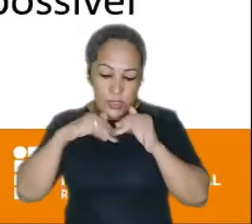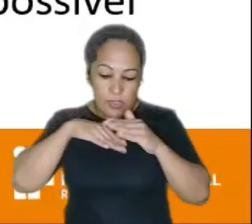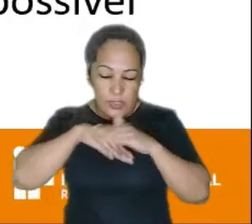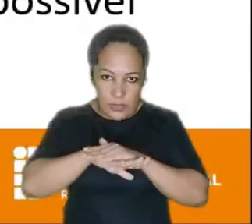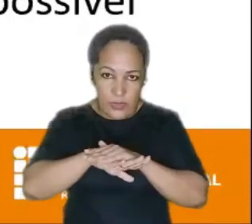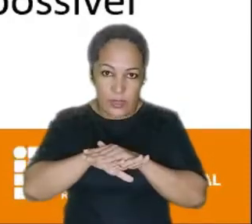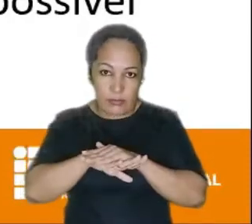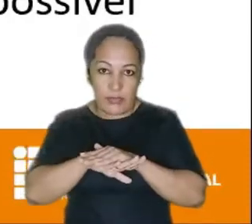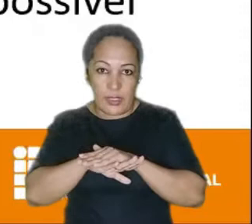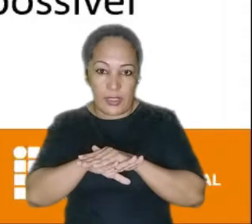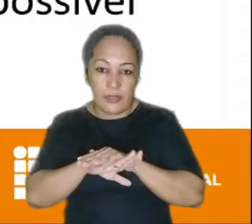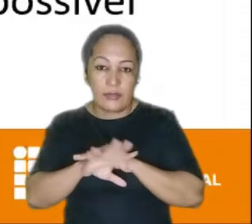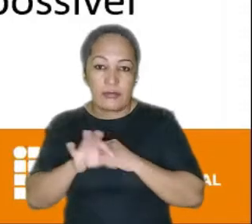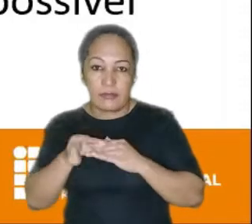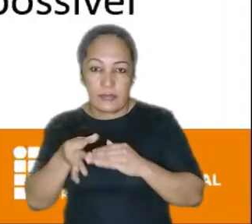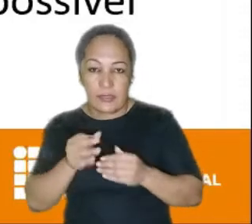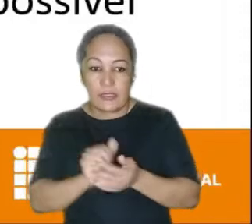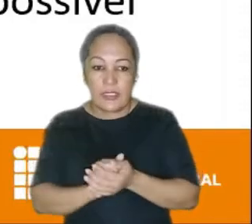como se fosse uma memória cache,